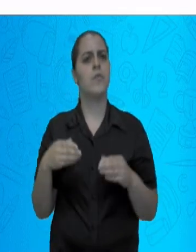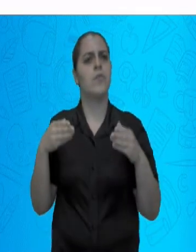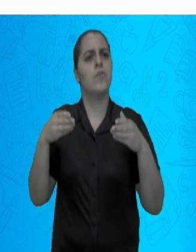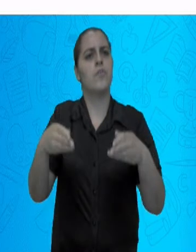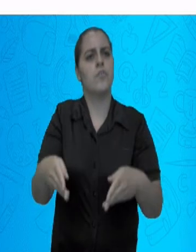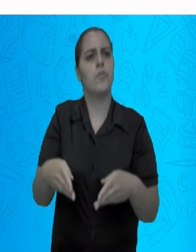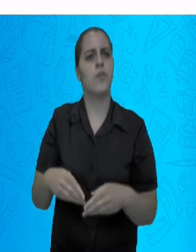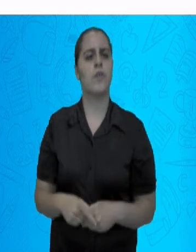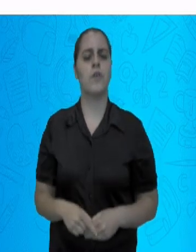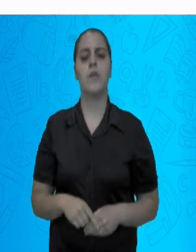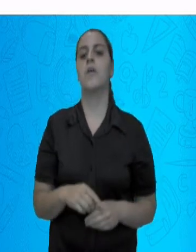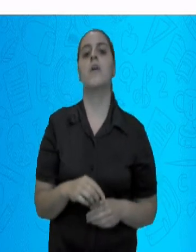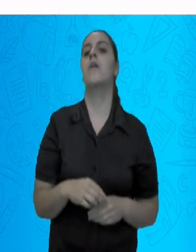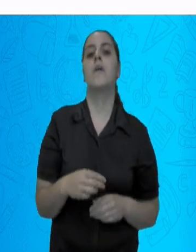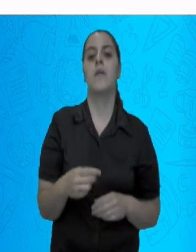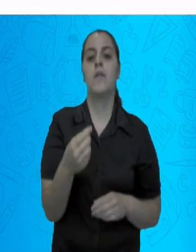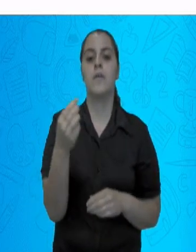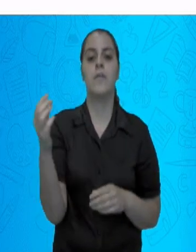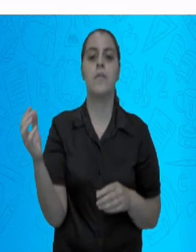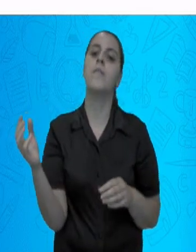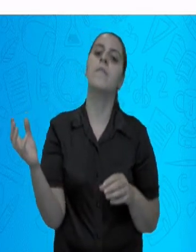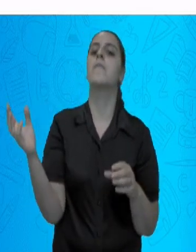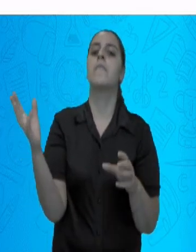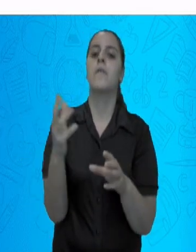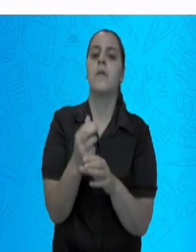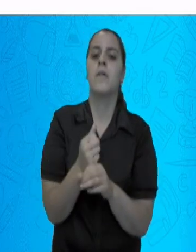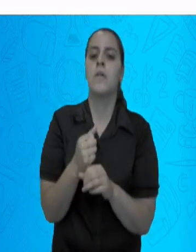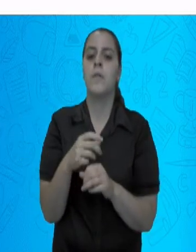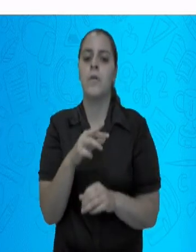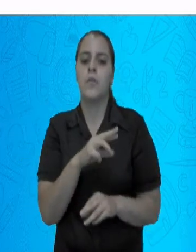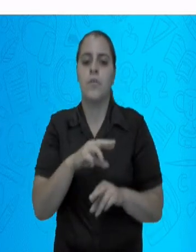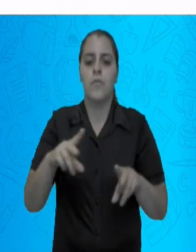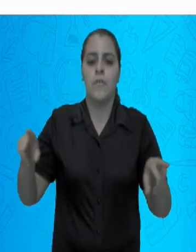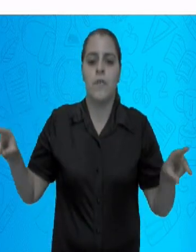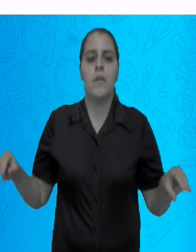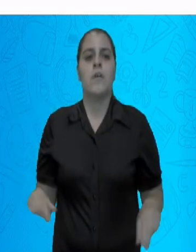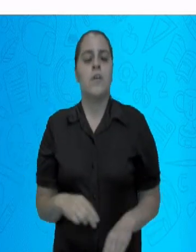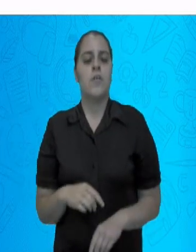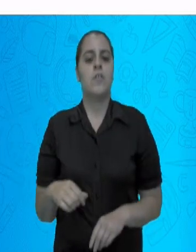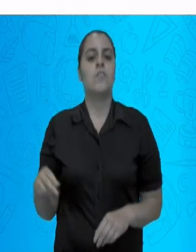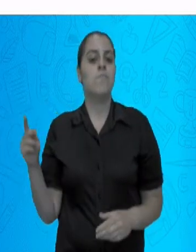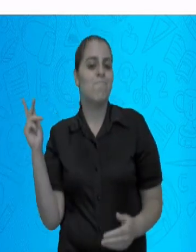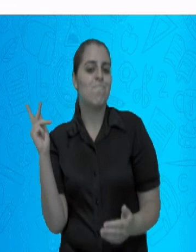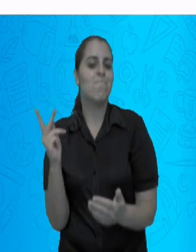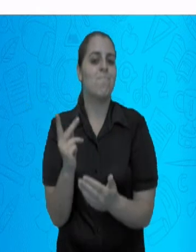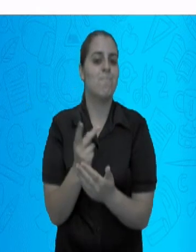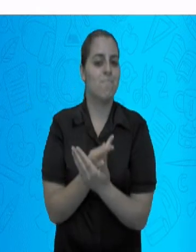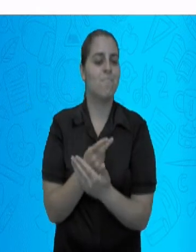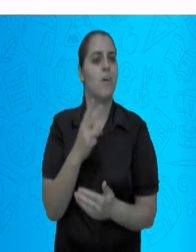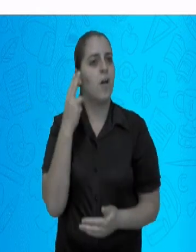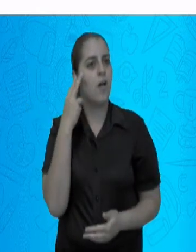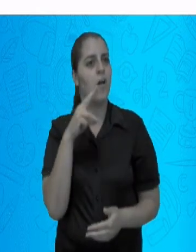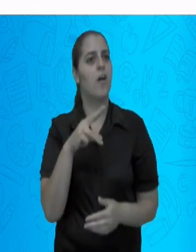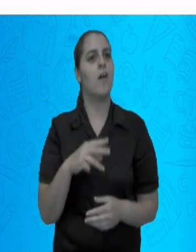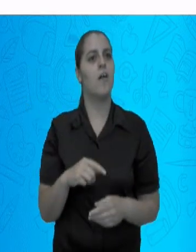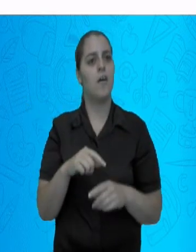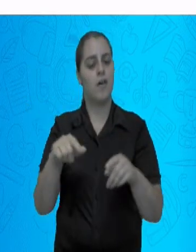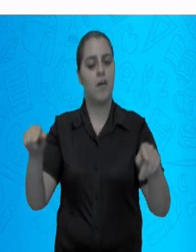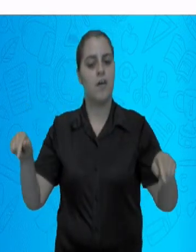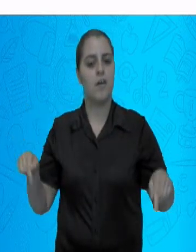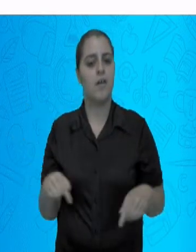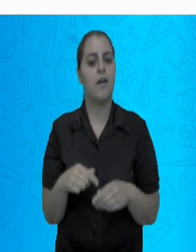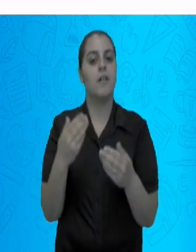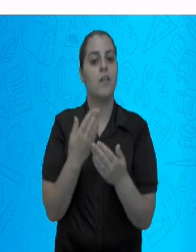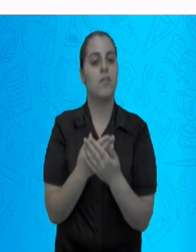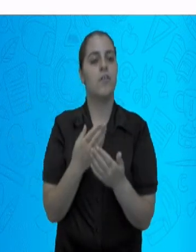um valor. Então, essa afirmativa está errada. As salas da Beth